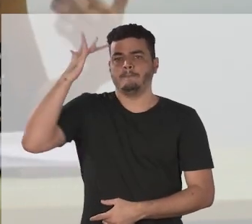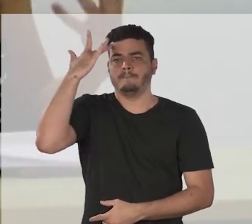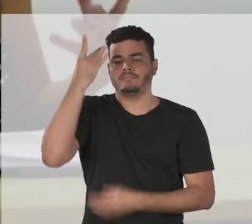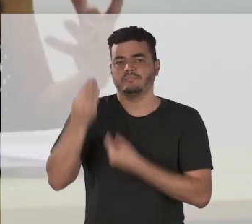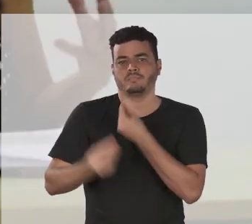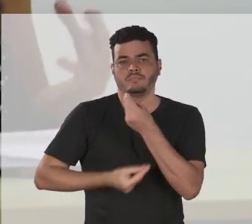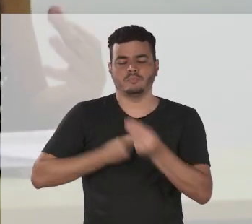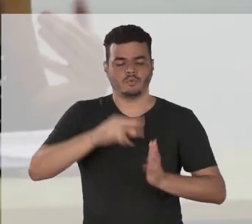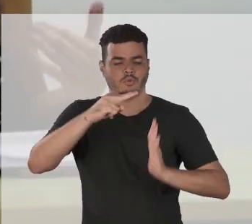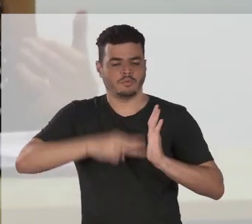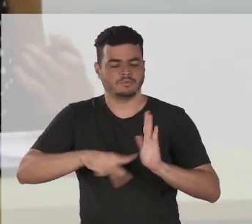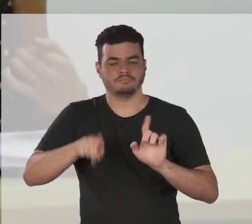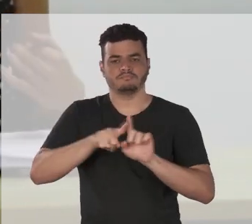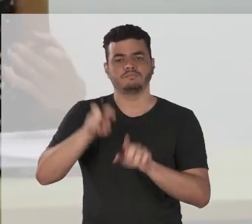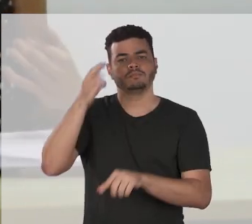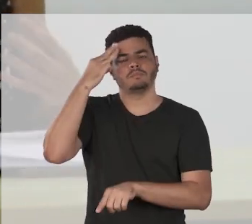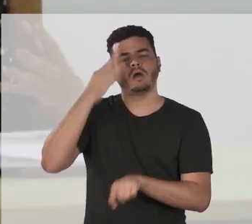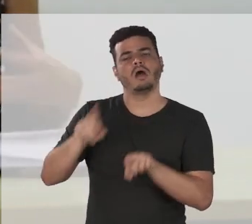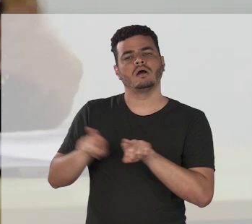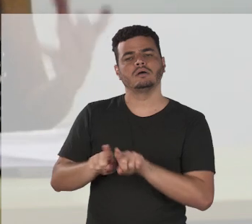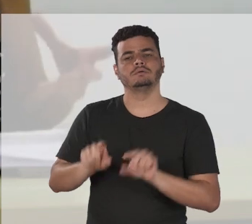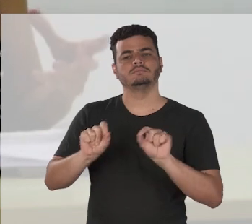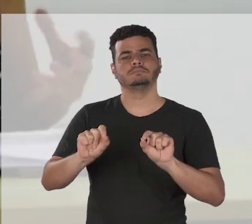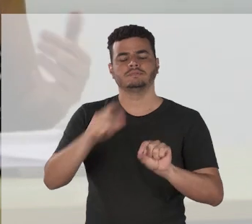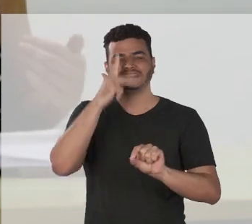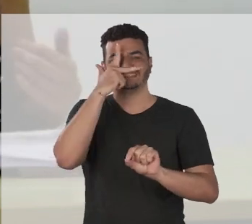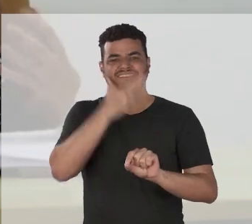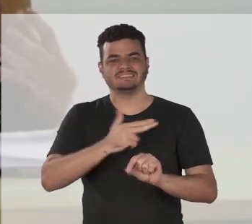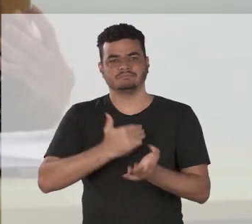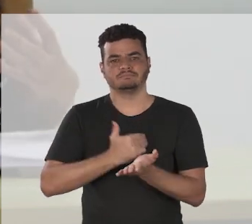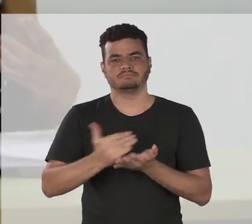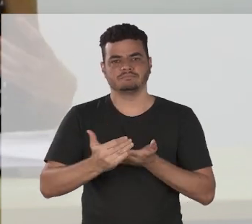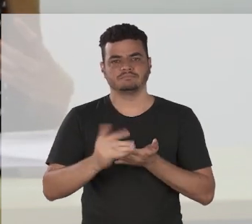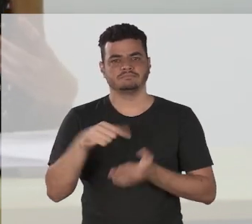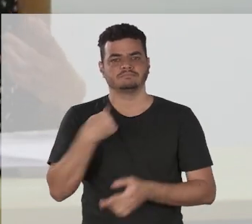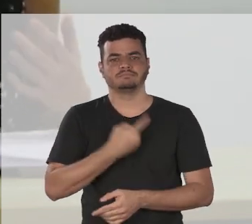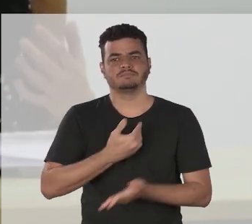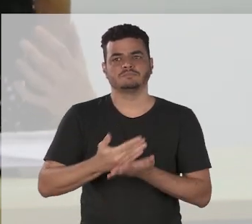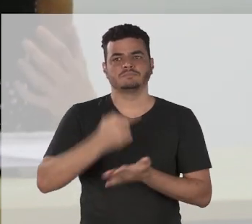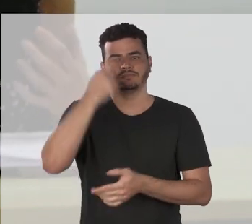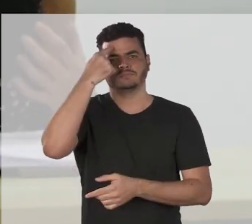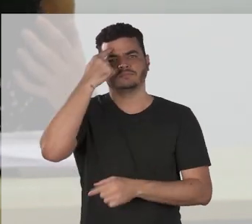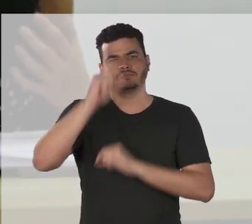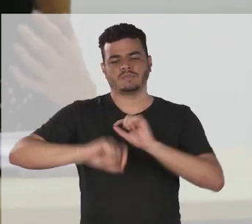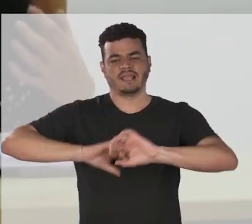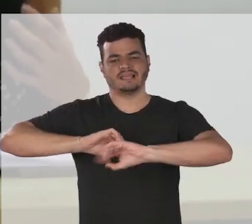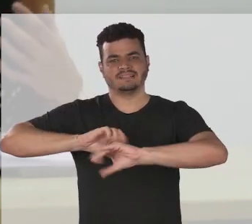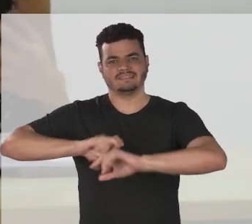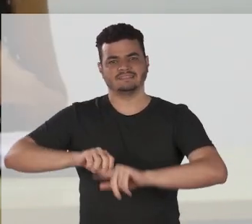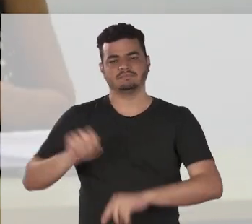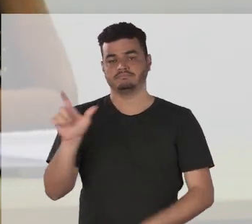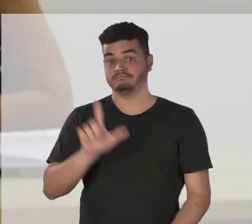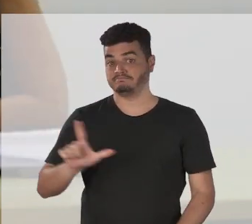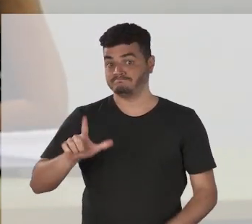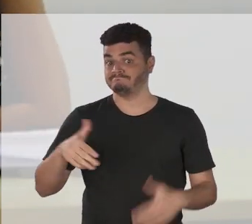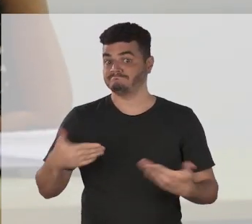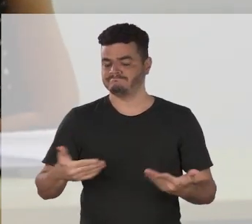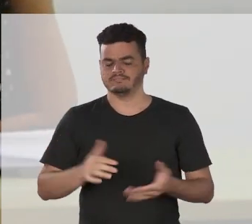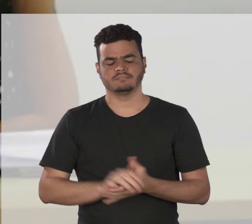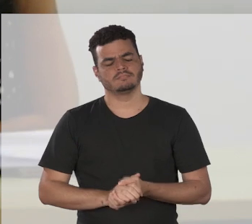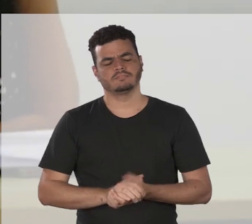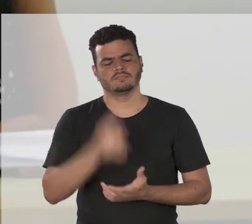enquanto leitores, nossas memórias também, é um dos pontos de partida para poder pensar o ensino de